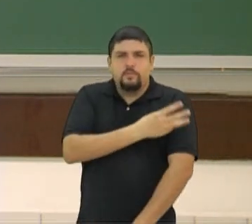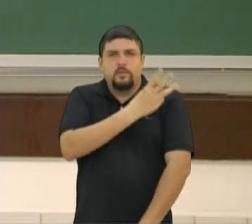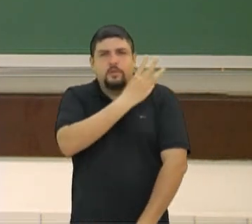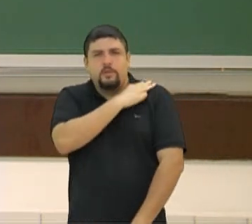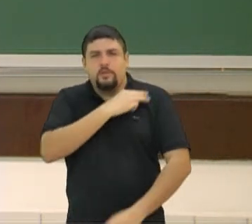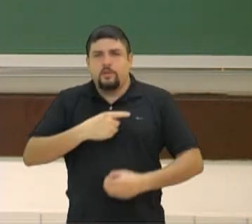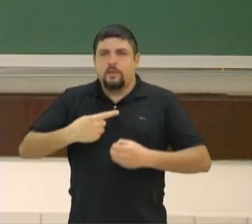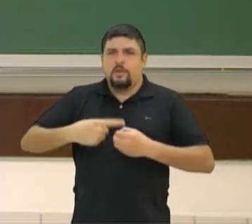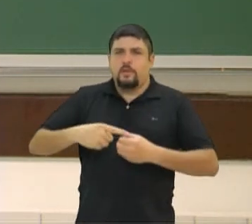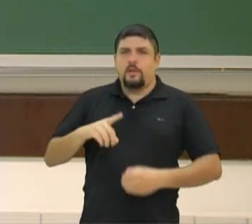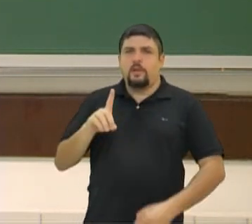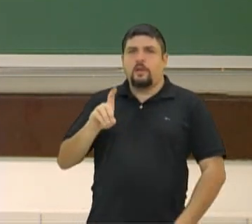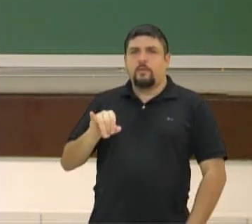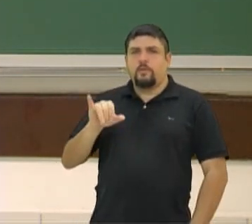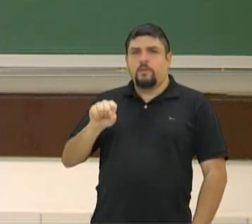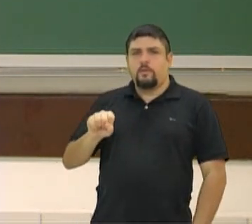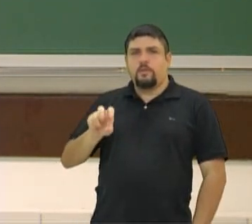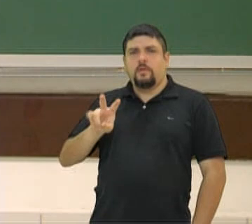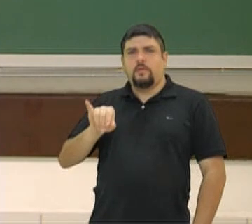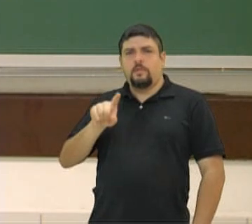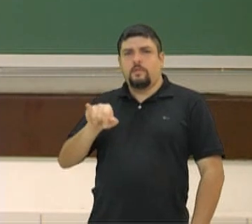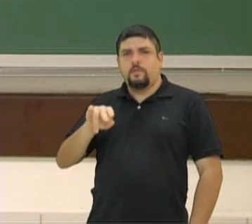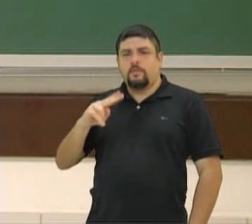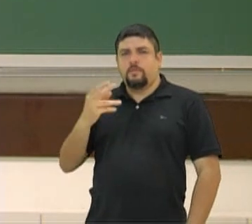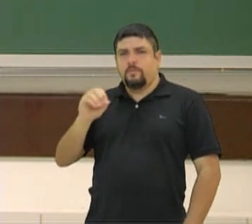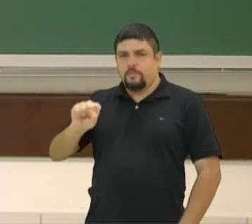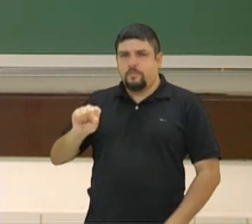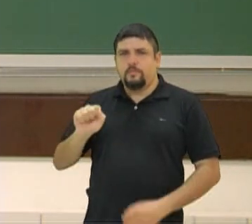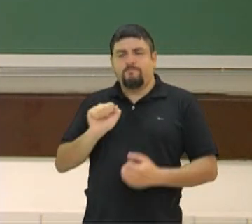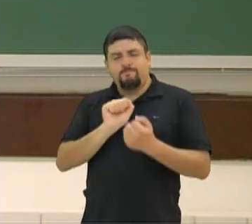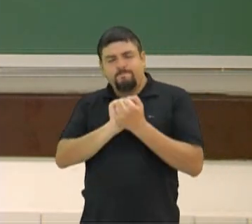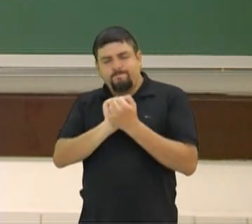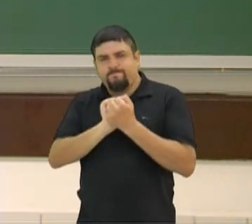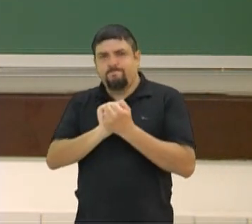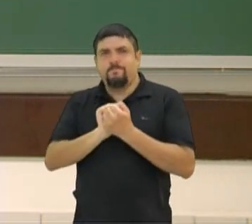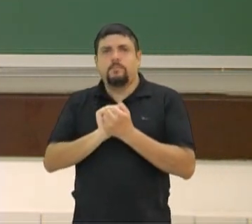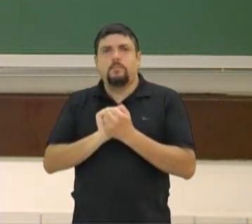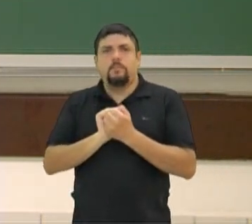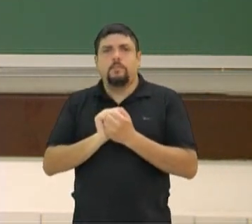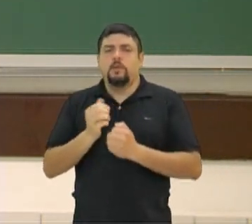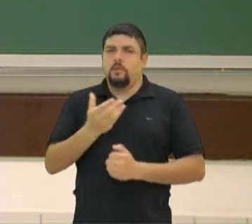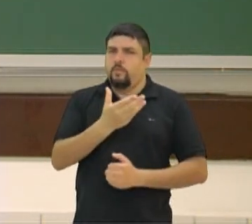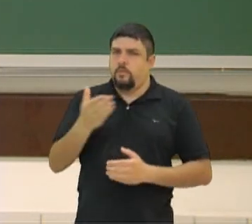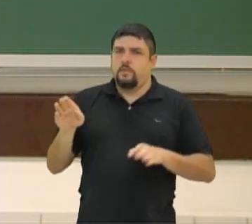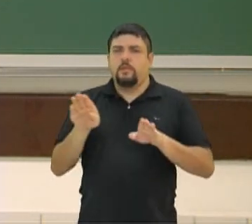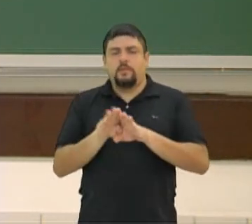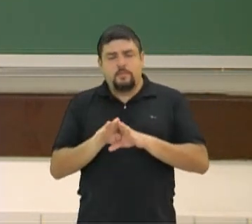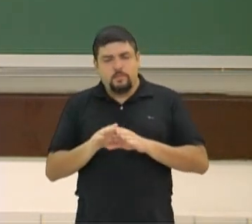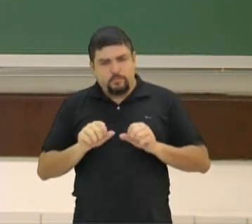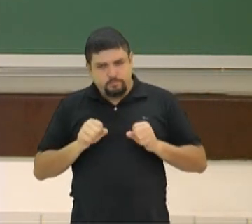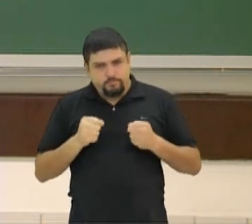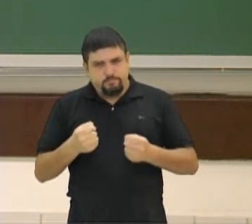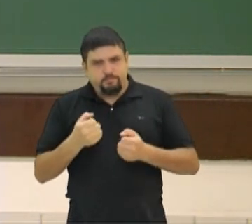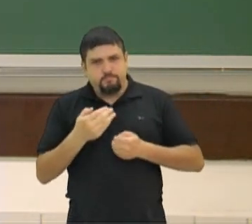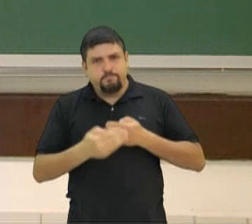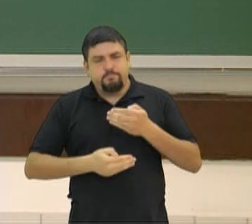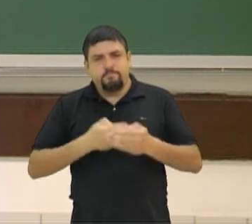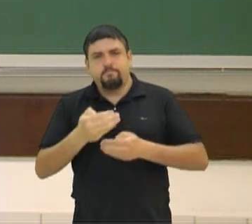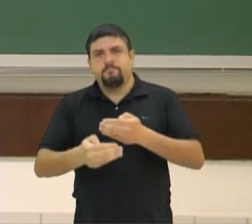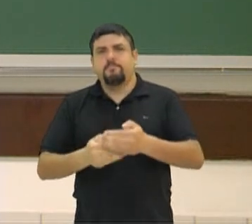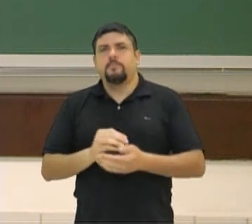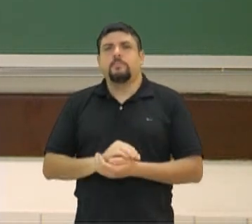município de Dois Vizinhos. Sempre juntos. E vocês, vamos juntos lá, gente. Vamos à frente. Vamos lembrar um